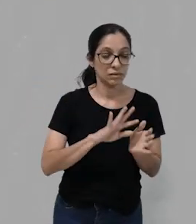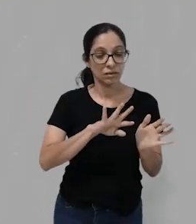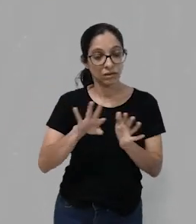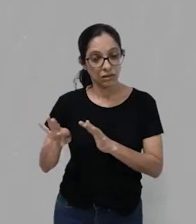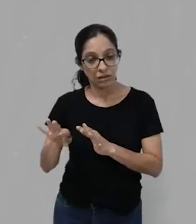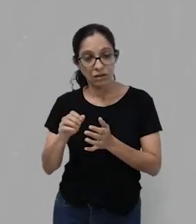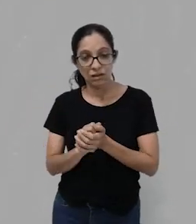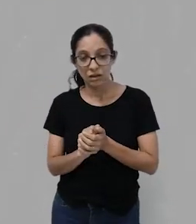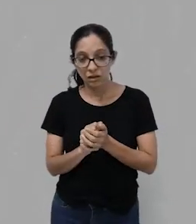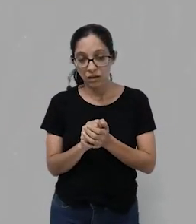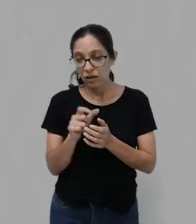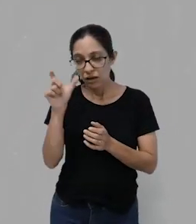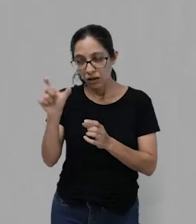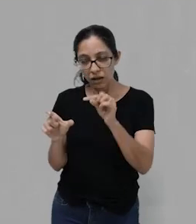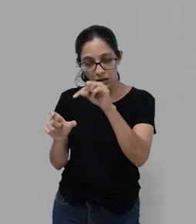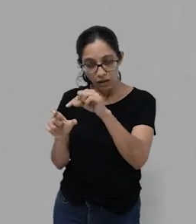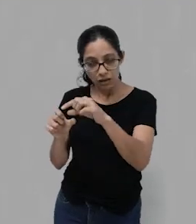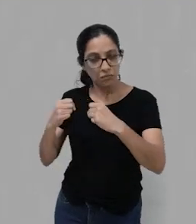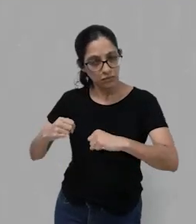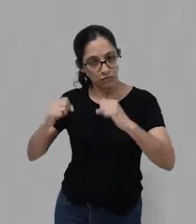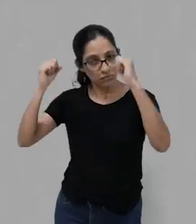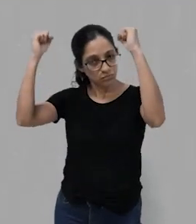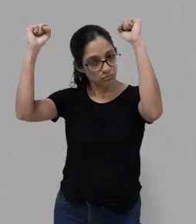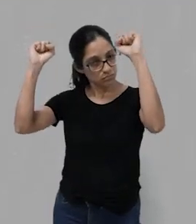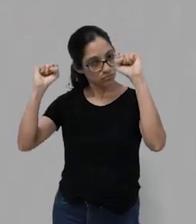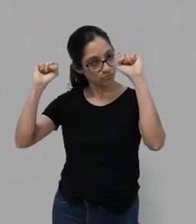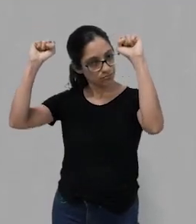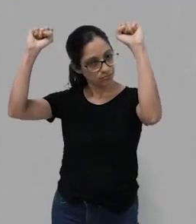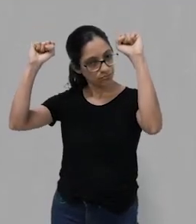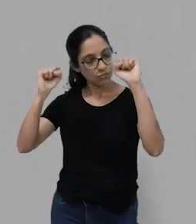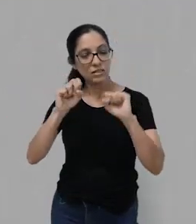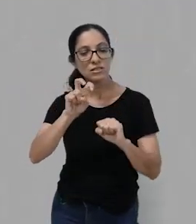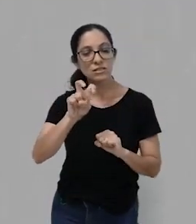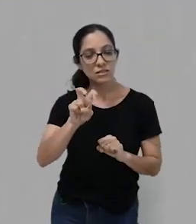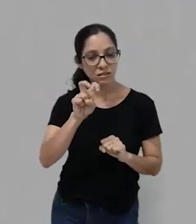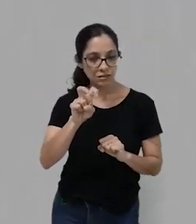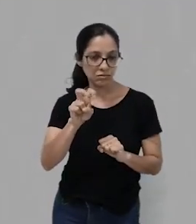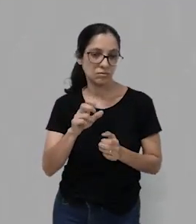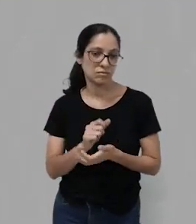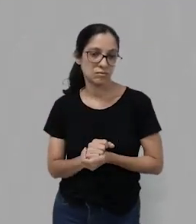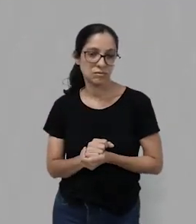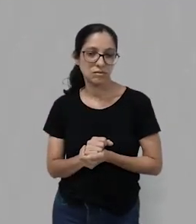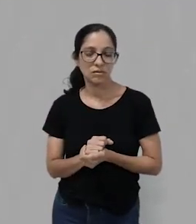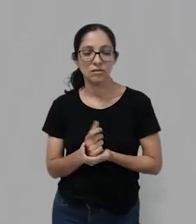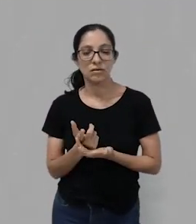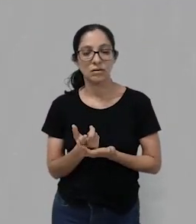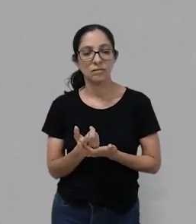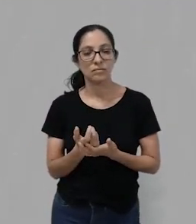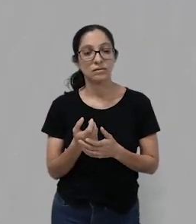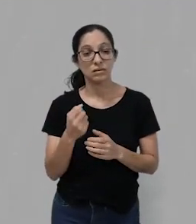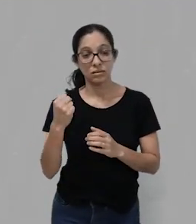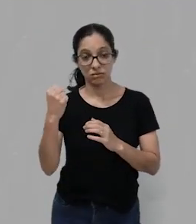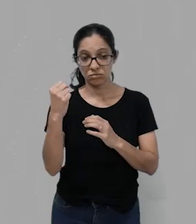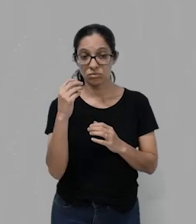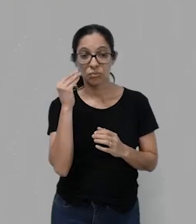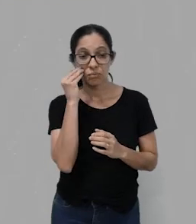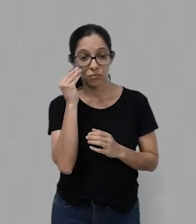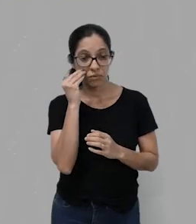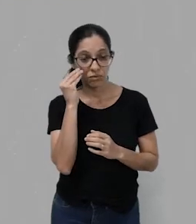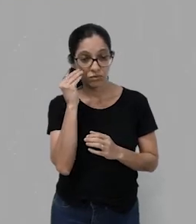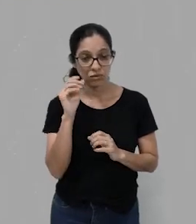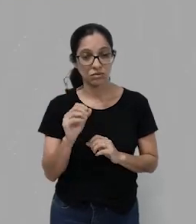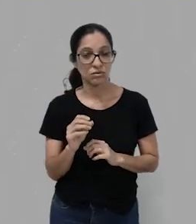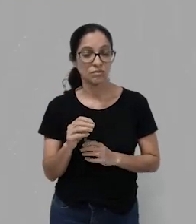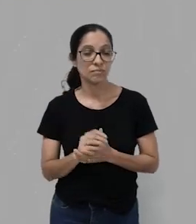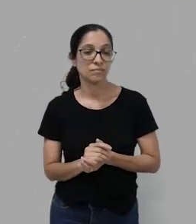indivíduo ele tem que fazer 5 flexões, estão fazendo o teste de quê? Da sua resistência muscular localizada. Tá certo? Então,